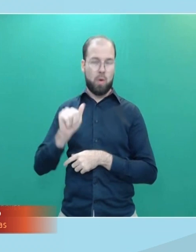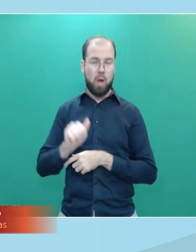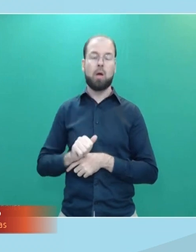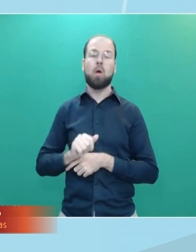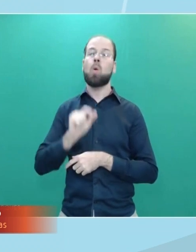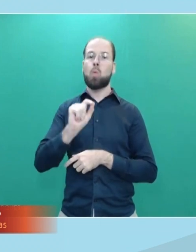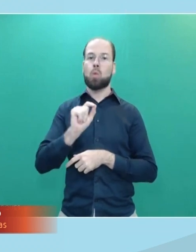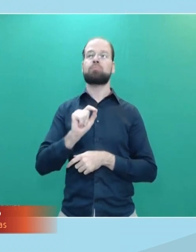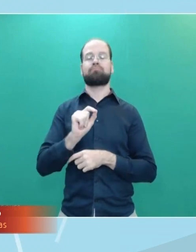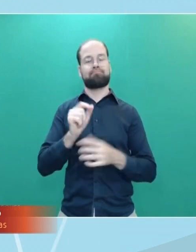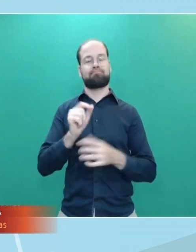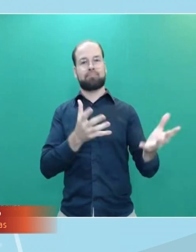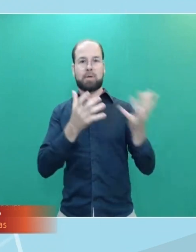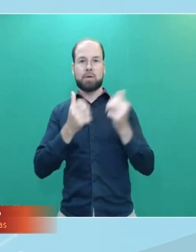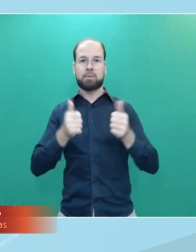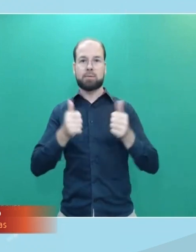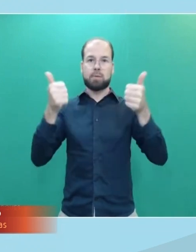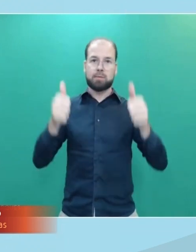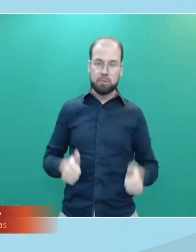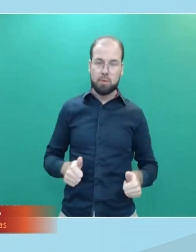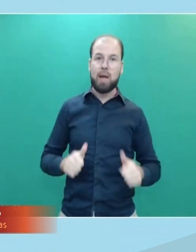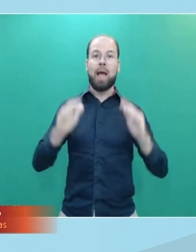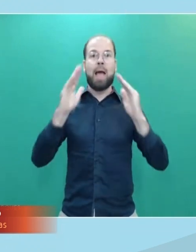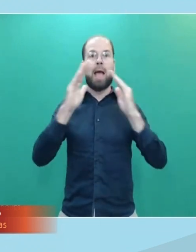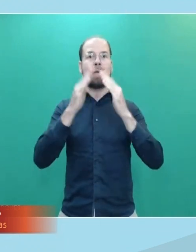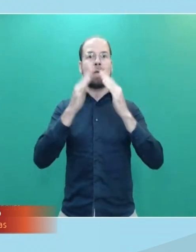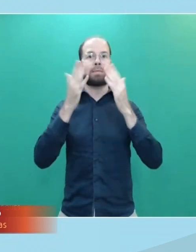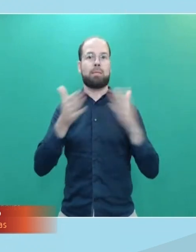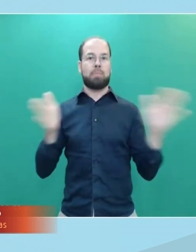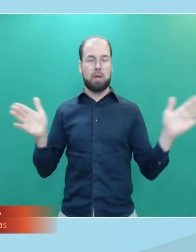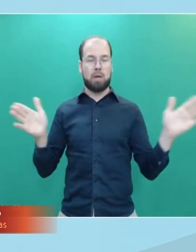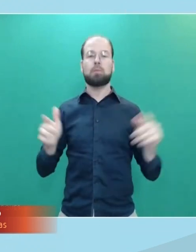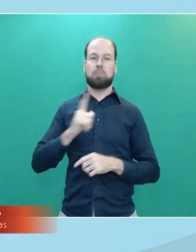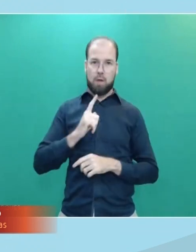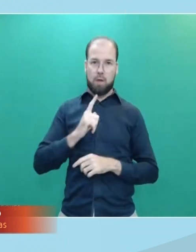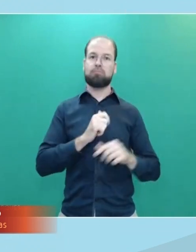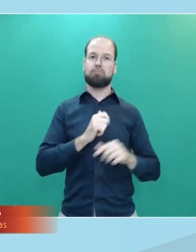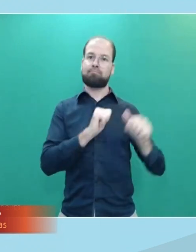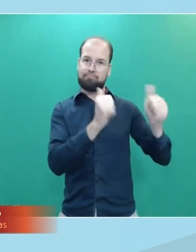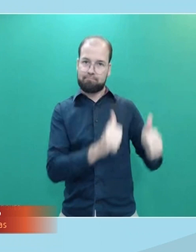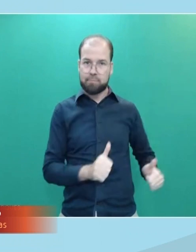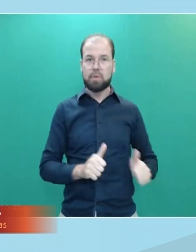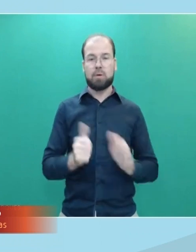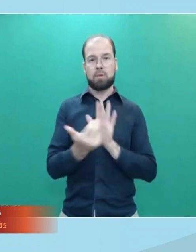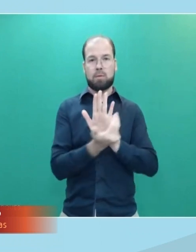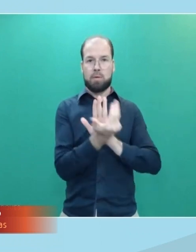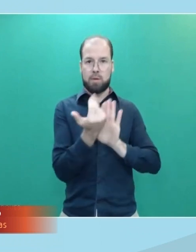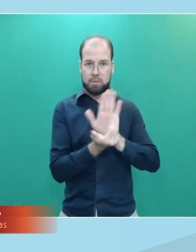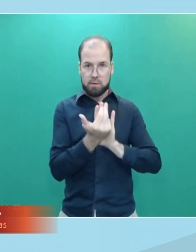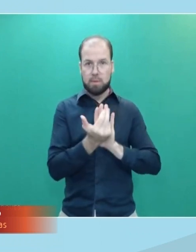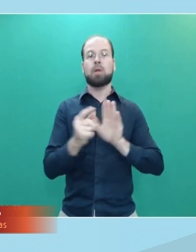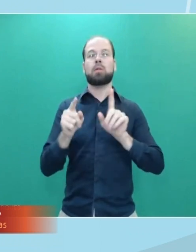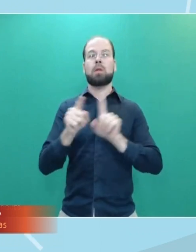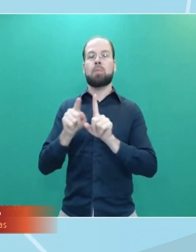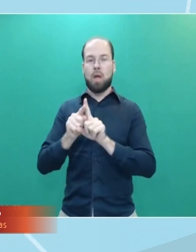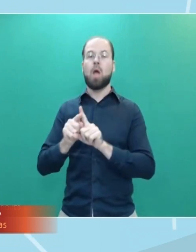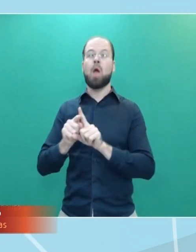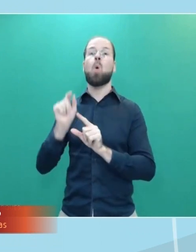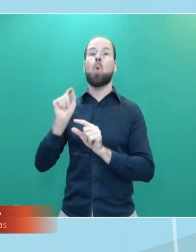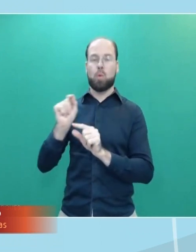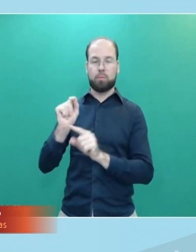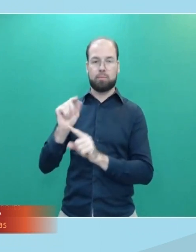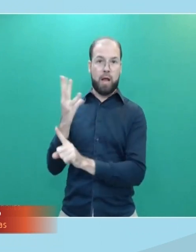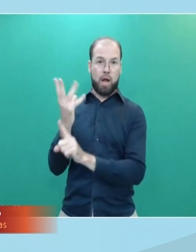Aberta. Ela reúne esculturas, desenhos e obras de artistas, vou dizer o nome deles: